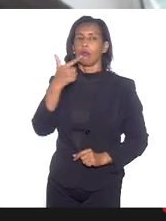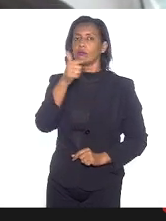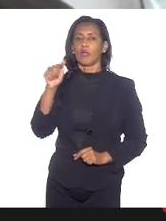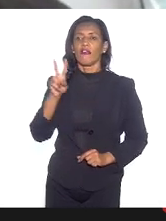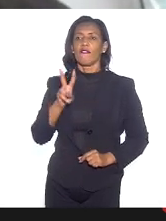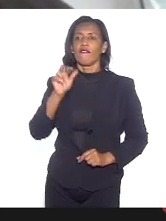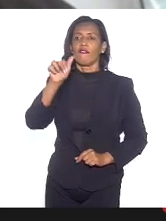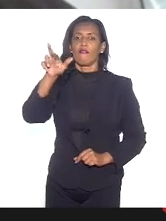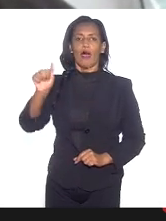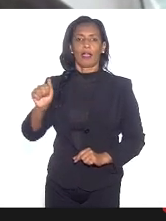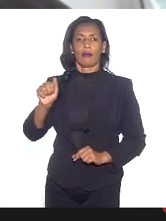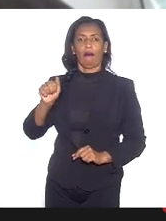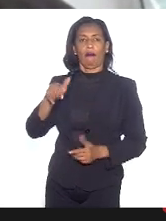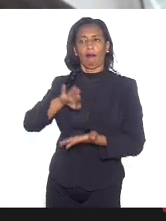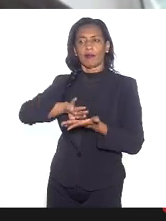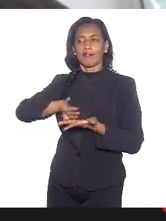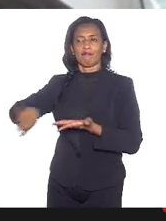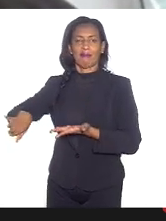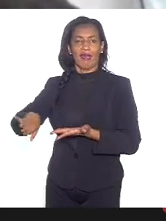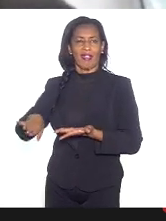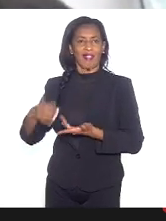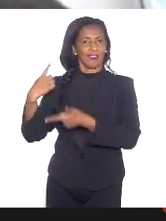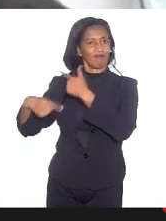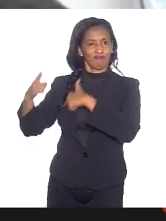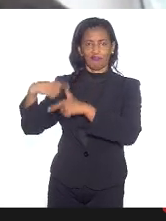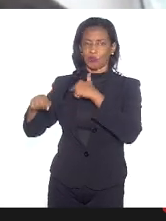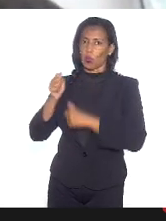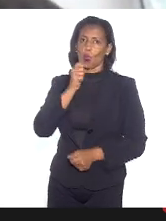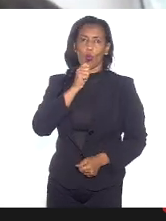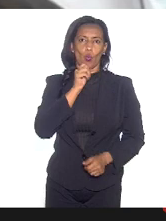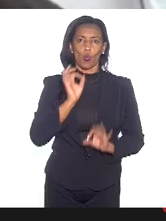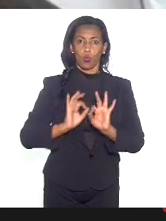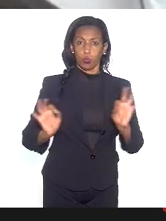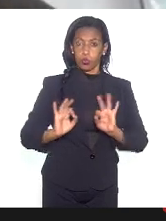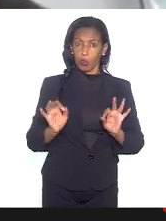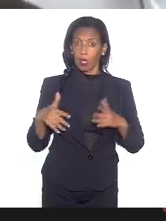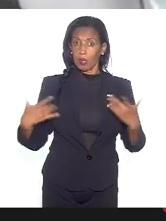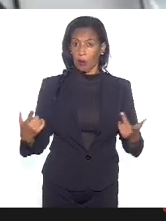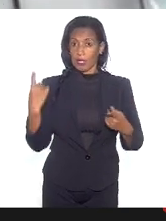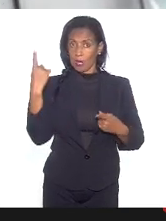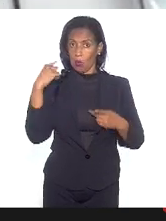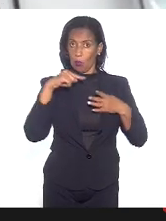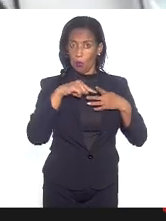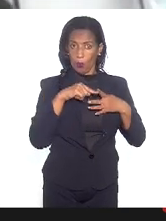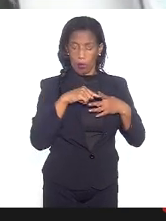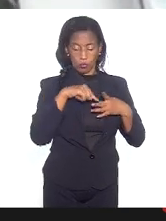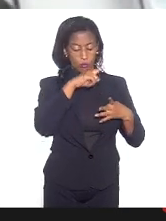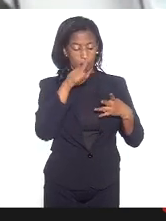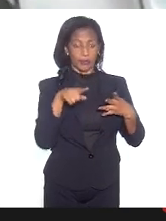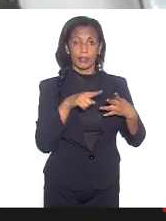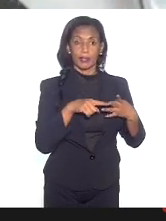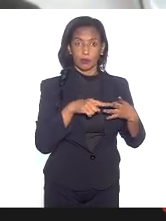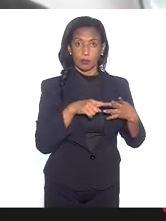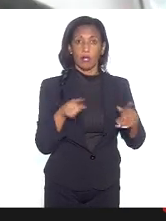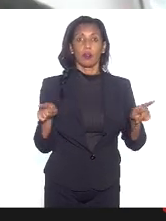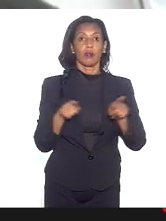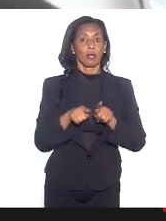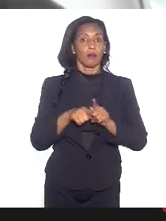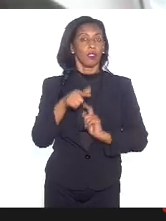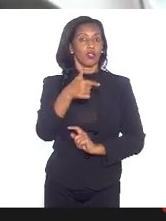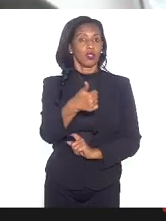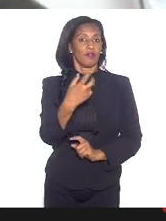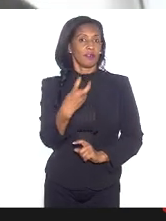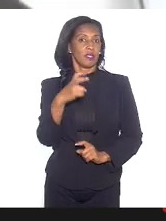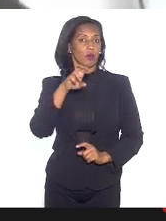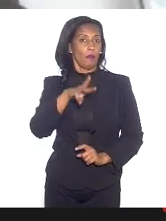vagas reservadas para aprovados em certames anteriores. Então, esse é um ponto. O segundo ponto, também do dia 25